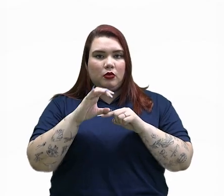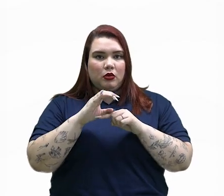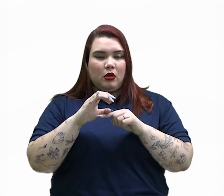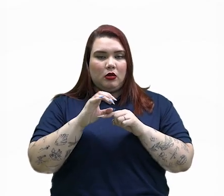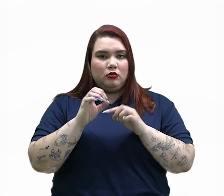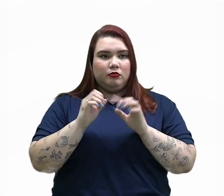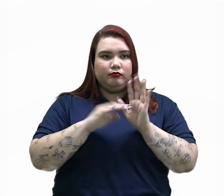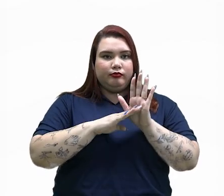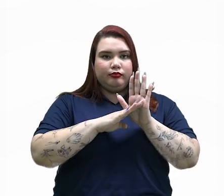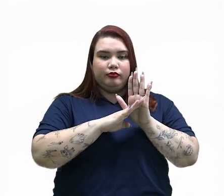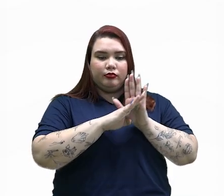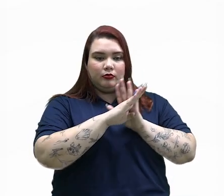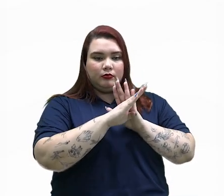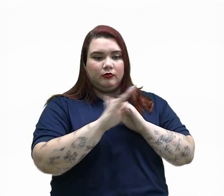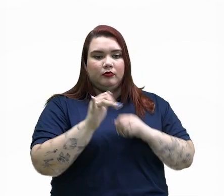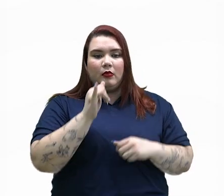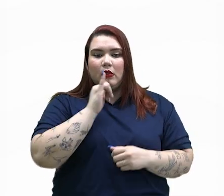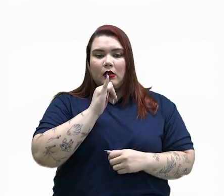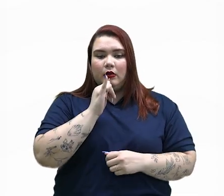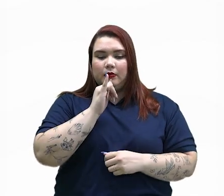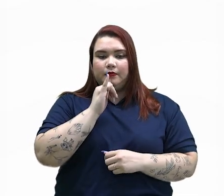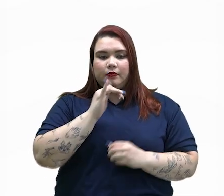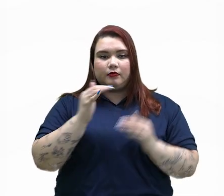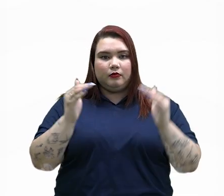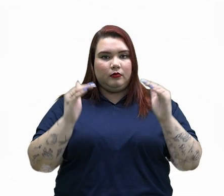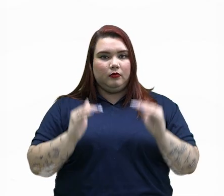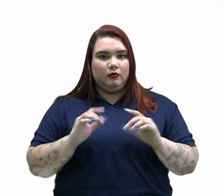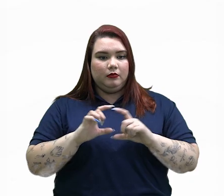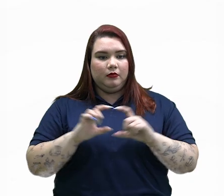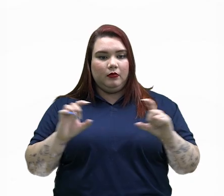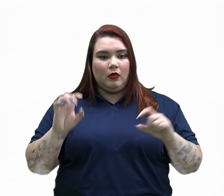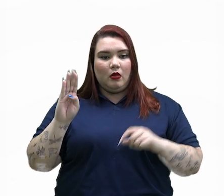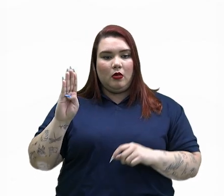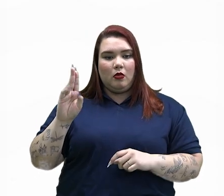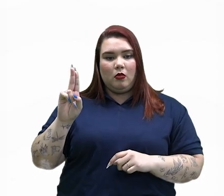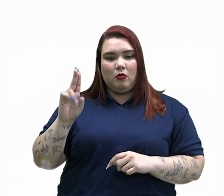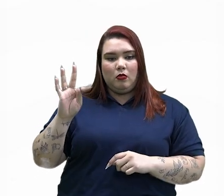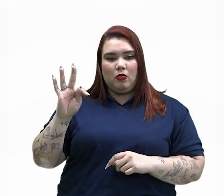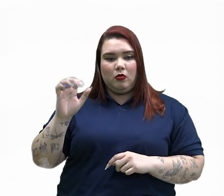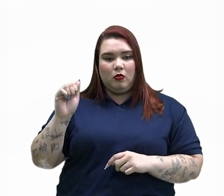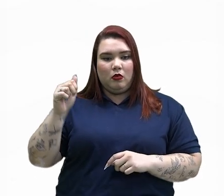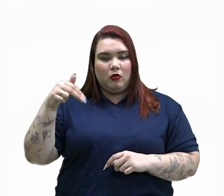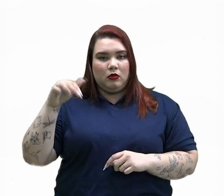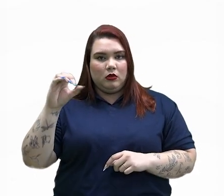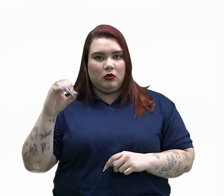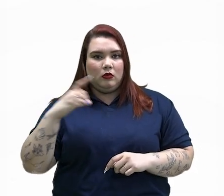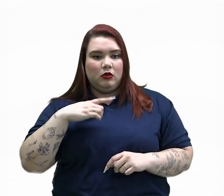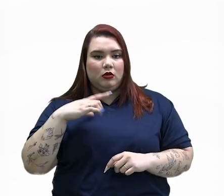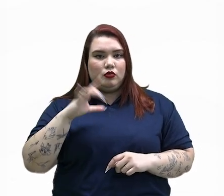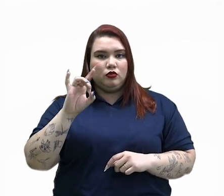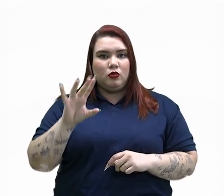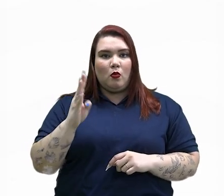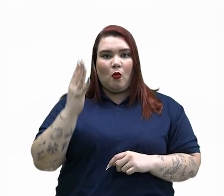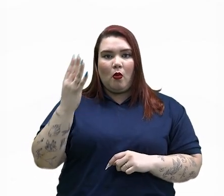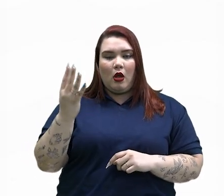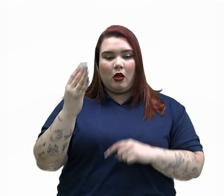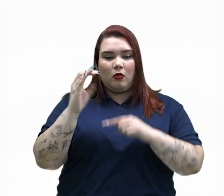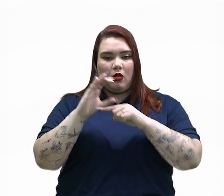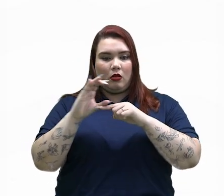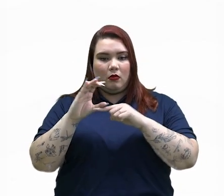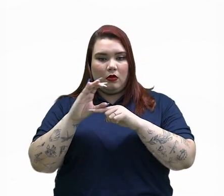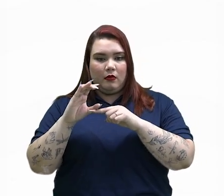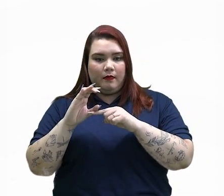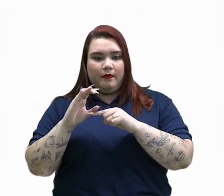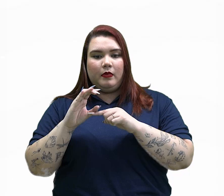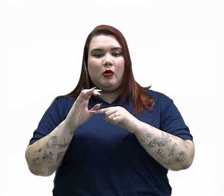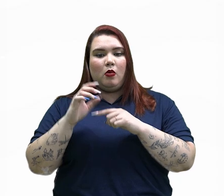maior. Então, se a gente tem, por exemplo, ali abaixo, né, o exemplo abaixo, o butano, que tem apenas 4 carbonos, né, o